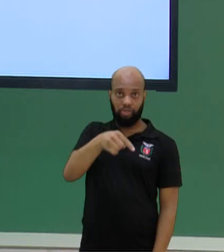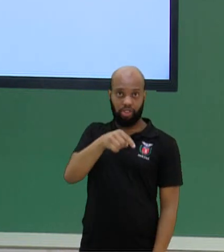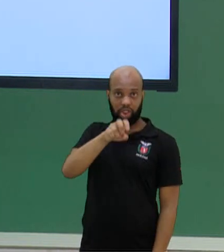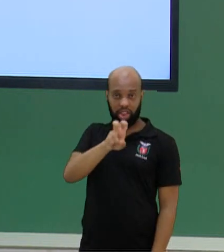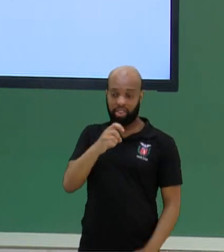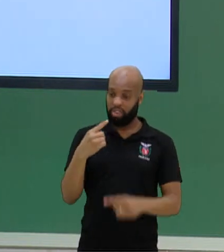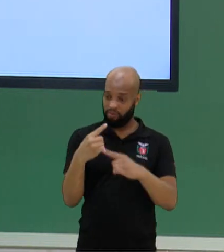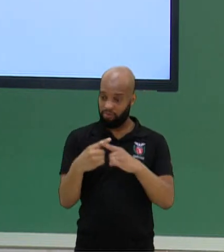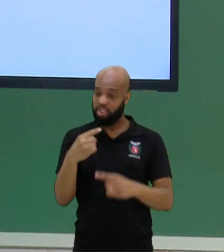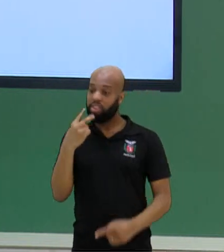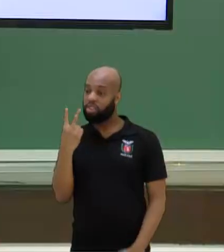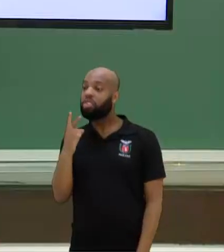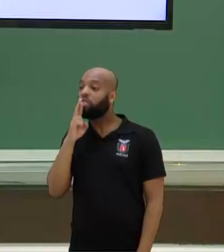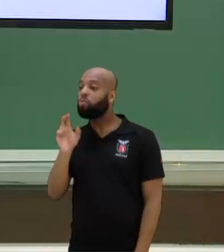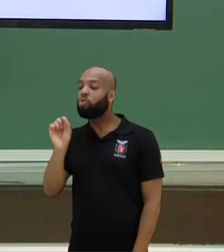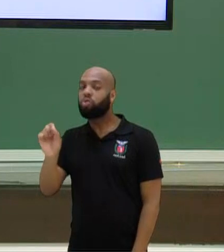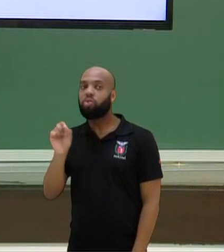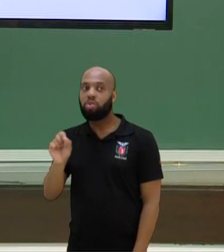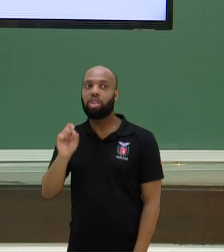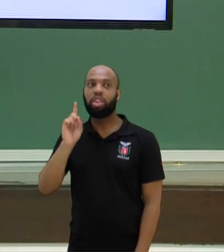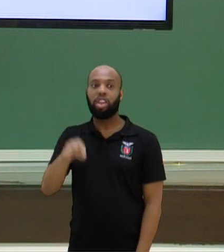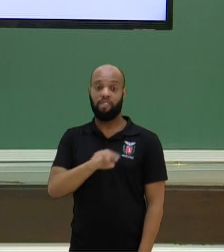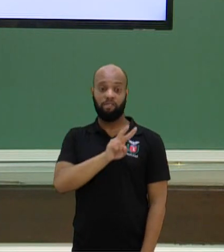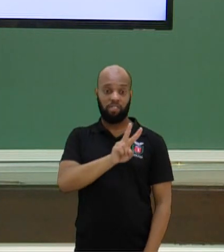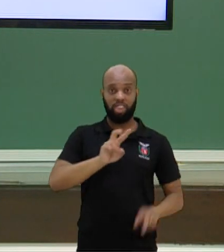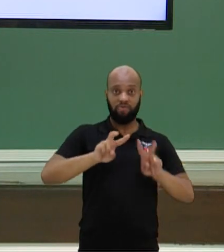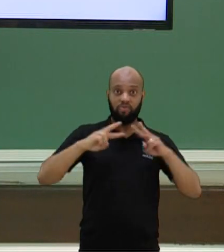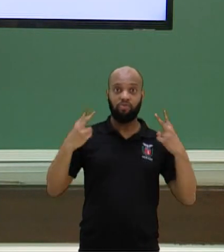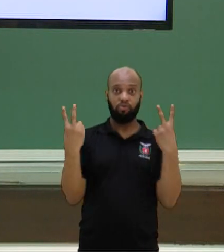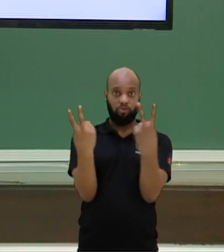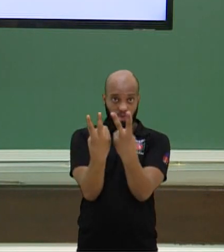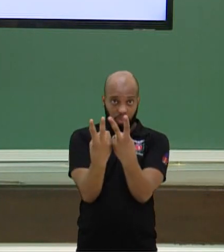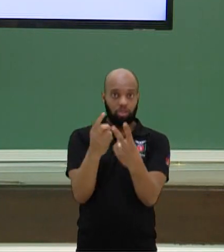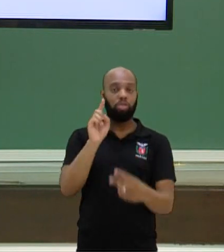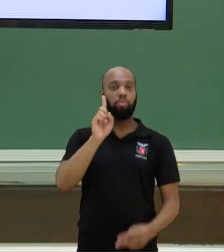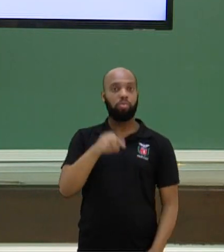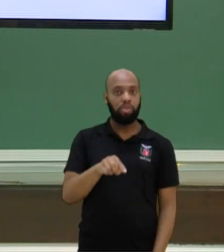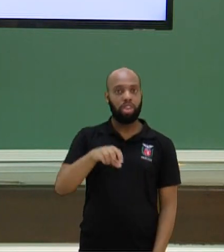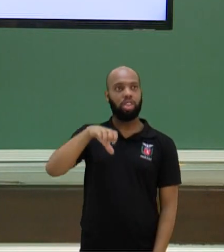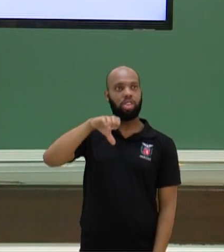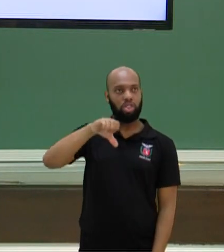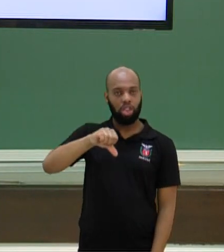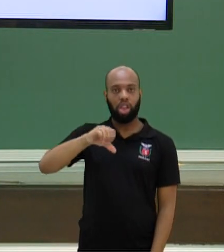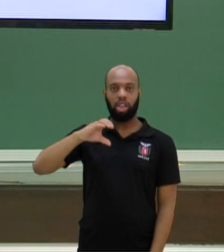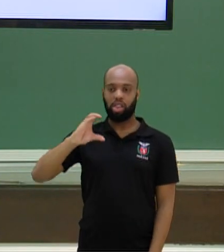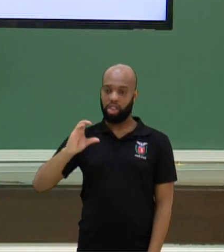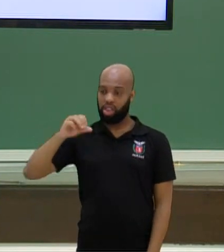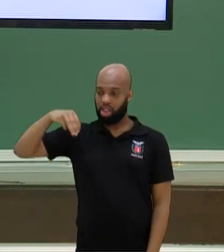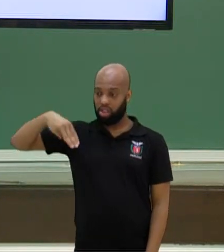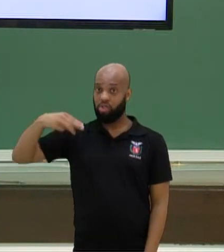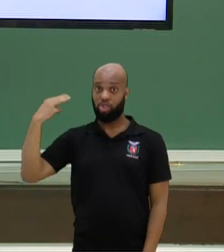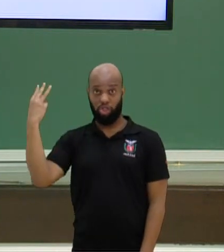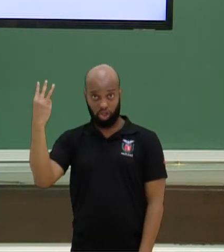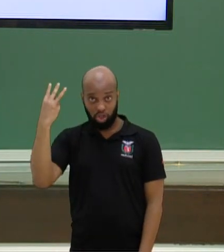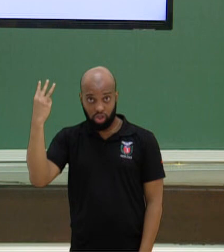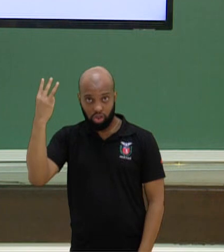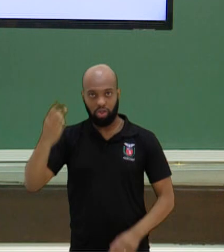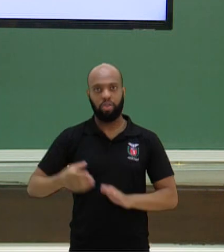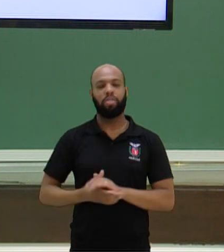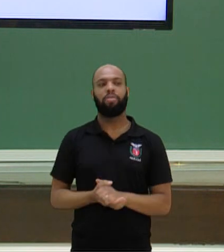9 centímetros, o quê? Cúbicos, né? Que agora nós estamos falando de centímetros cúbicos, tá bom? Então, vamos continuar